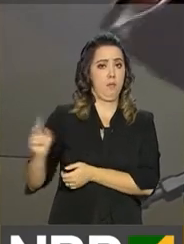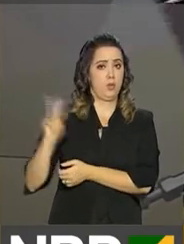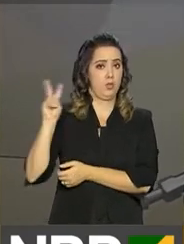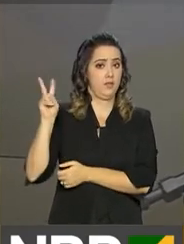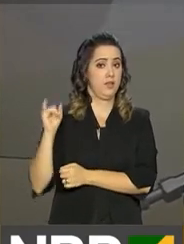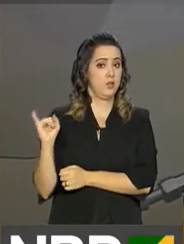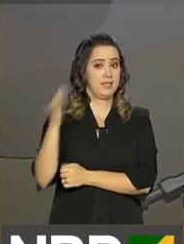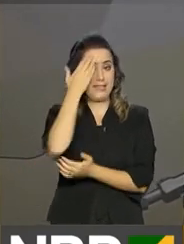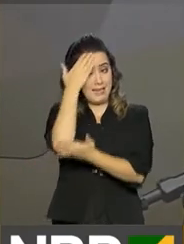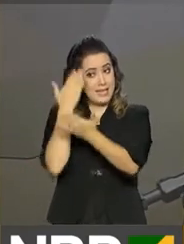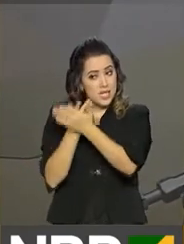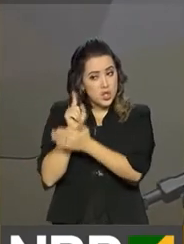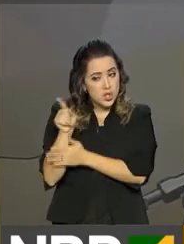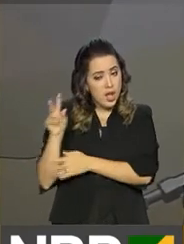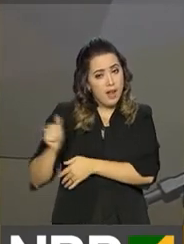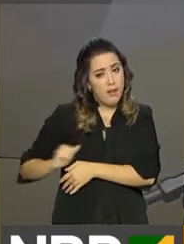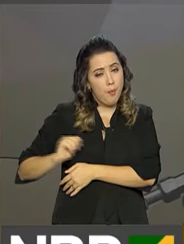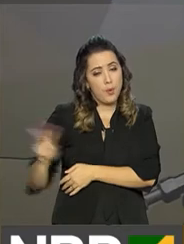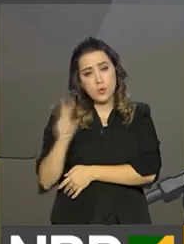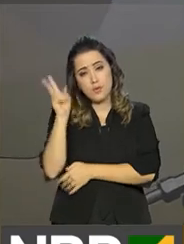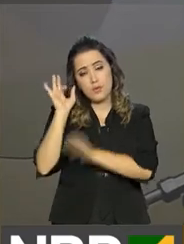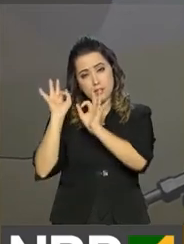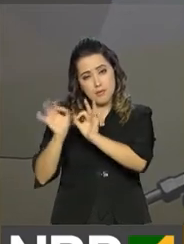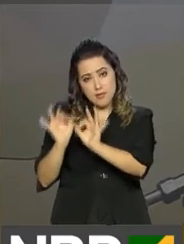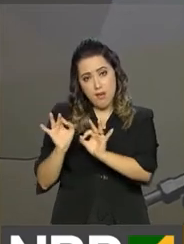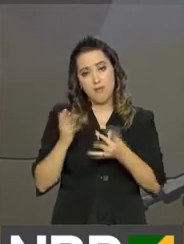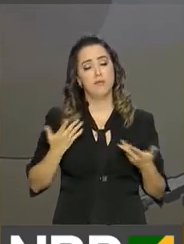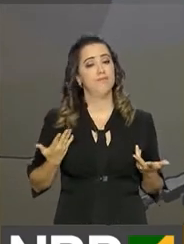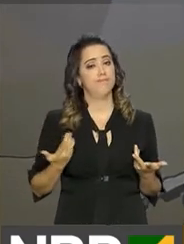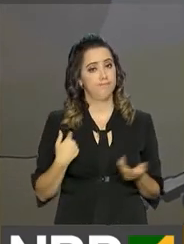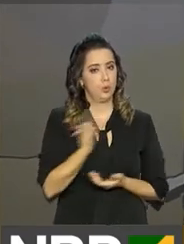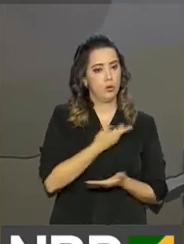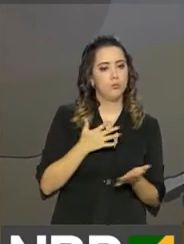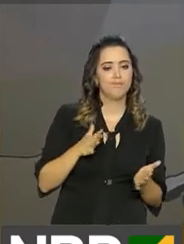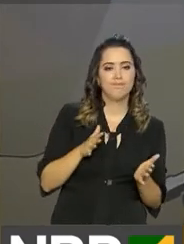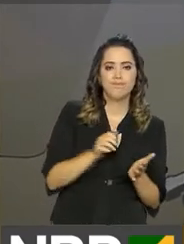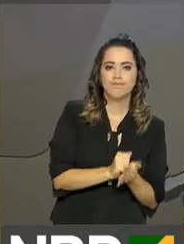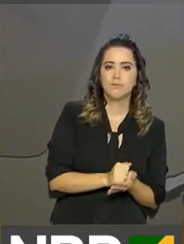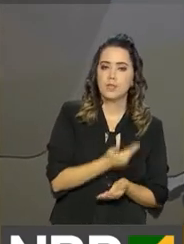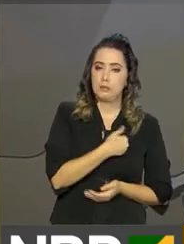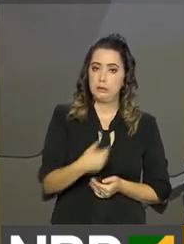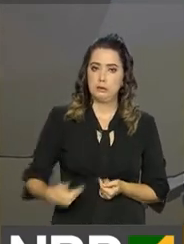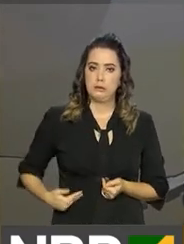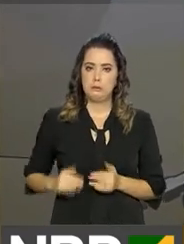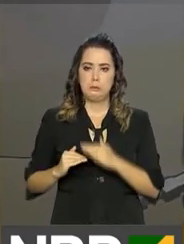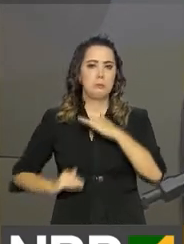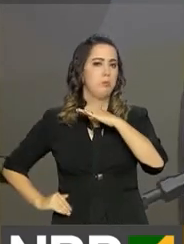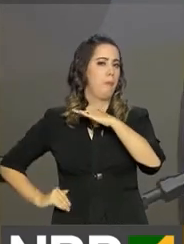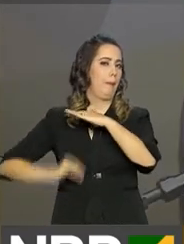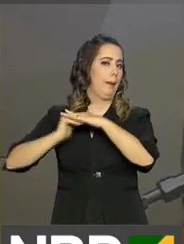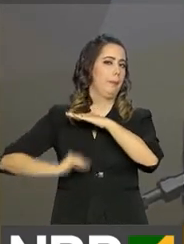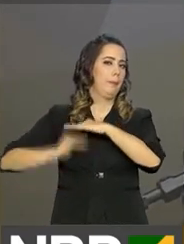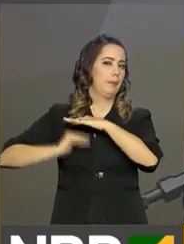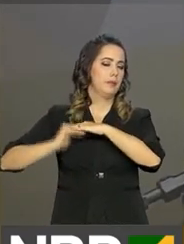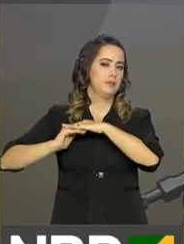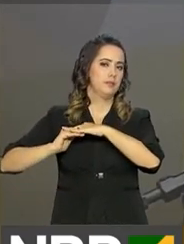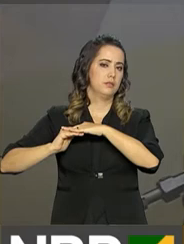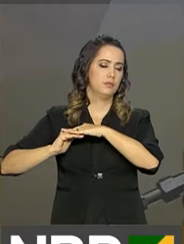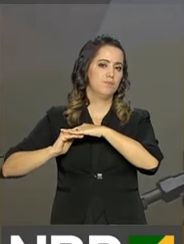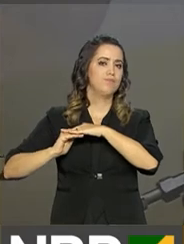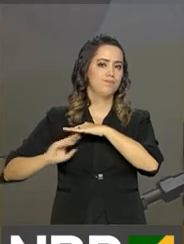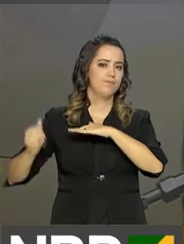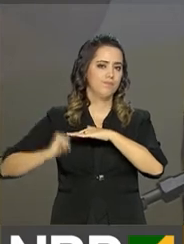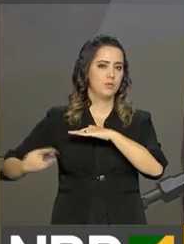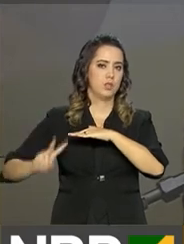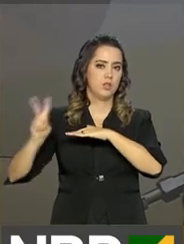nas ações das empresas que estão sendo negociadas. Quando nós chegamos ao governo, o máximo, o índice máximo da Bolsa de